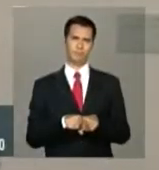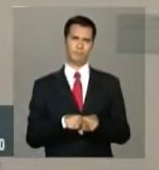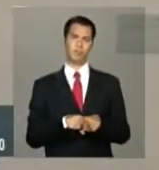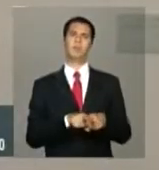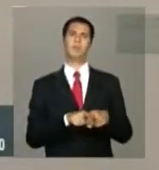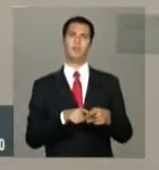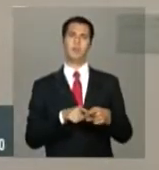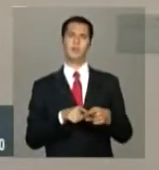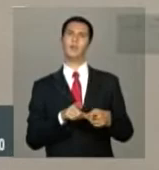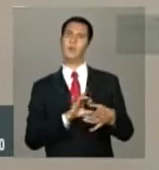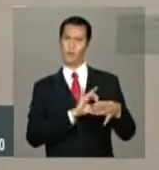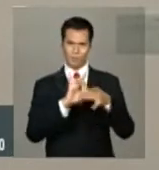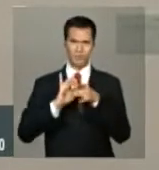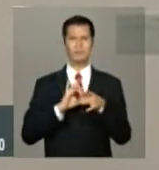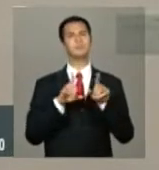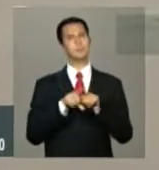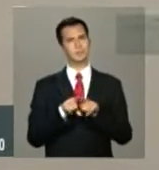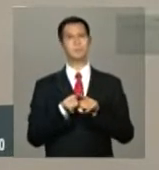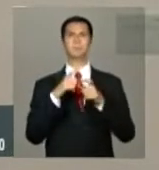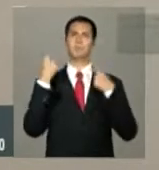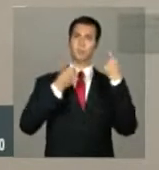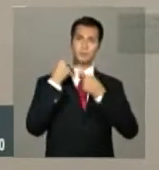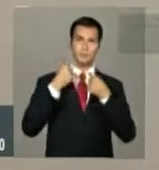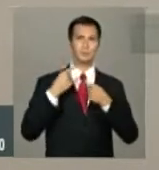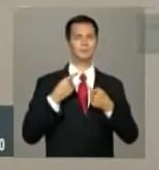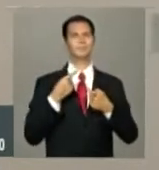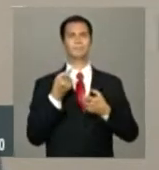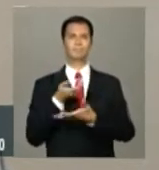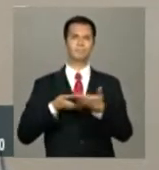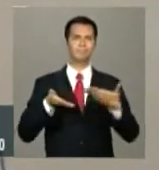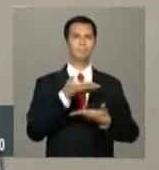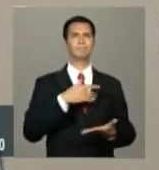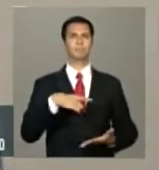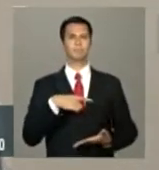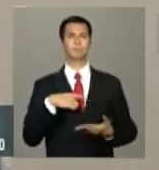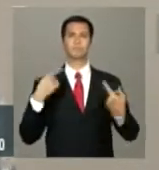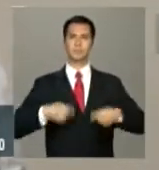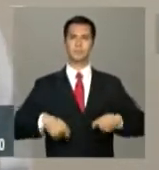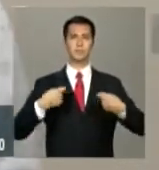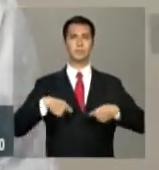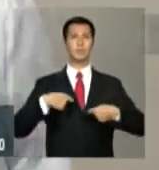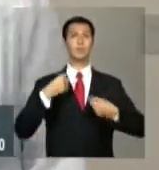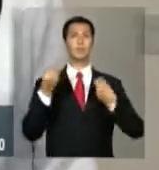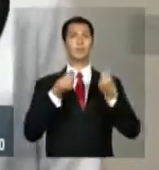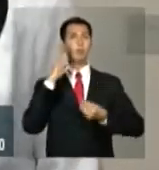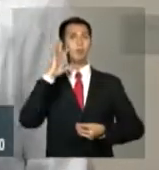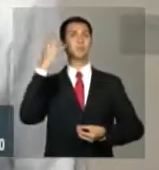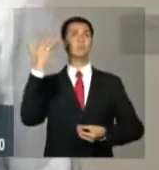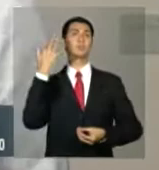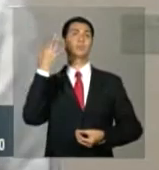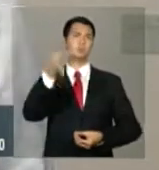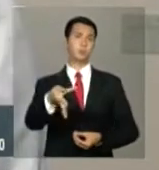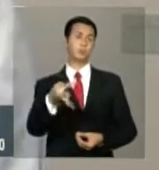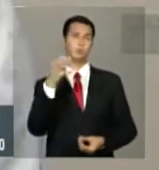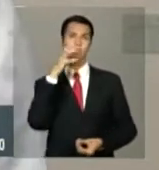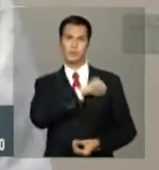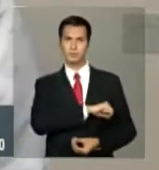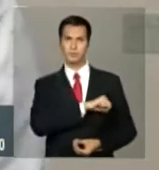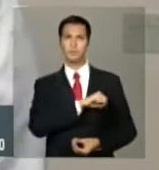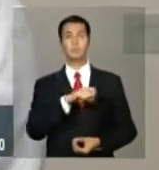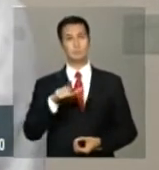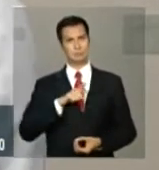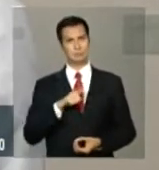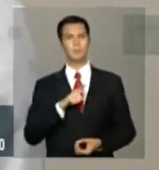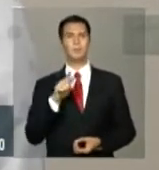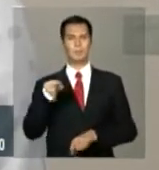fundamental que se dê uma perspectiva o mais rápido possível. Há uma solidariedade grande com os